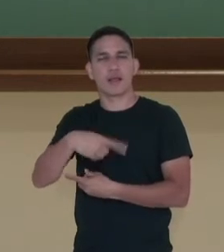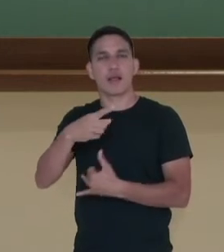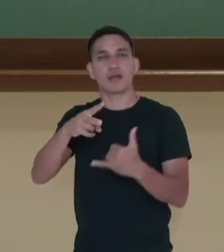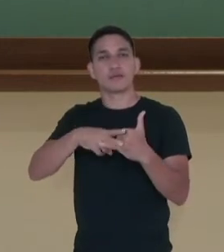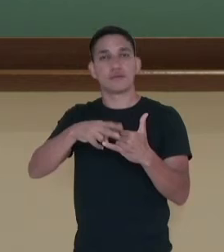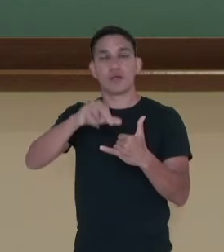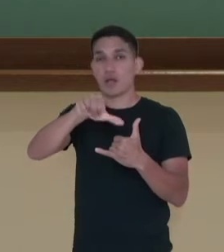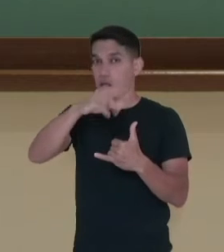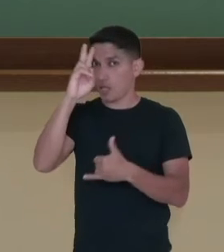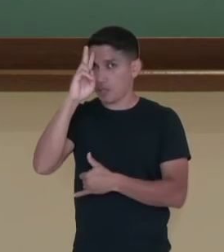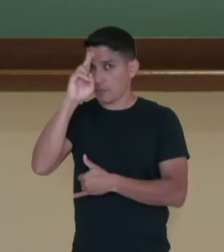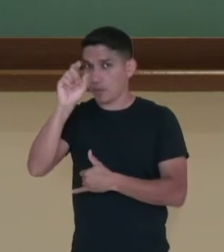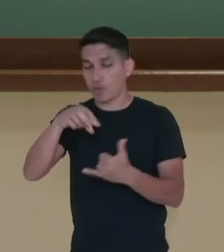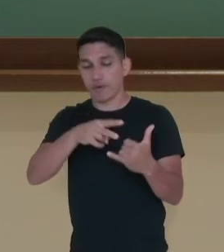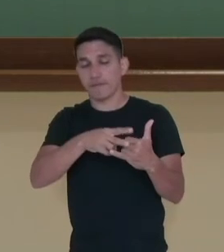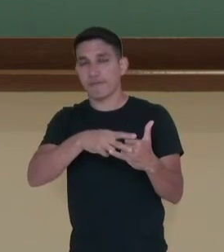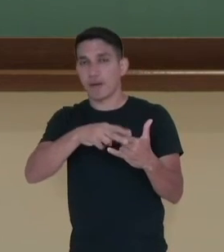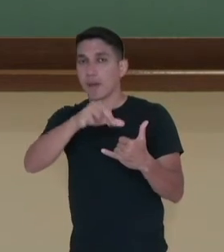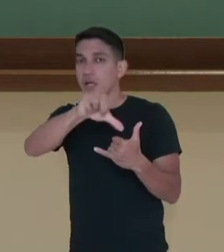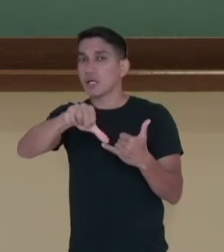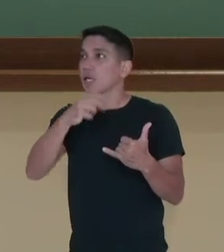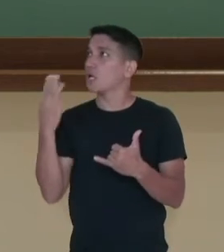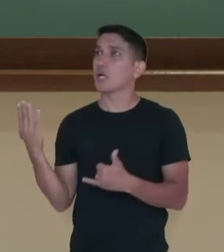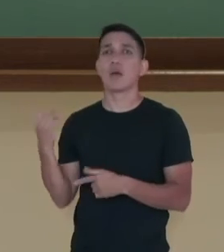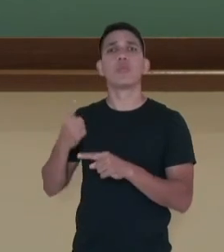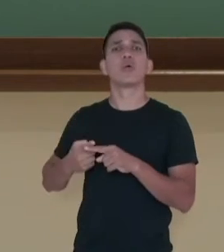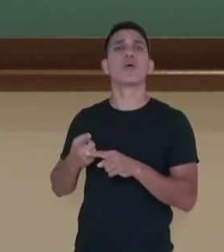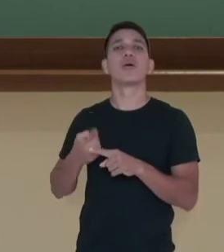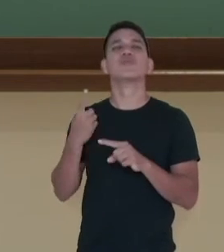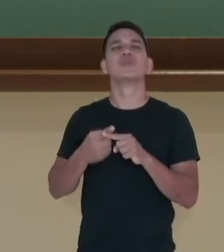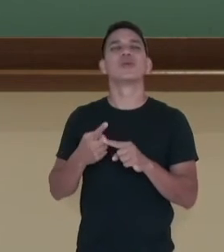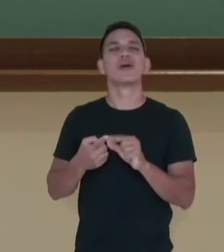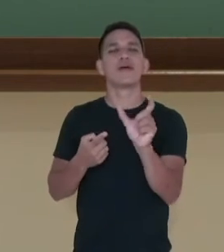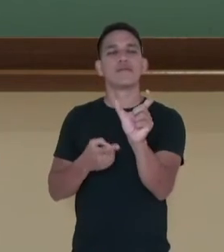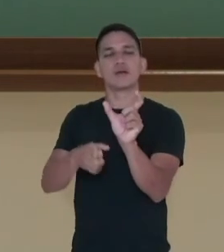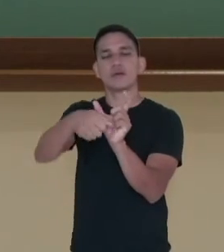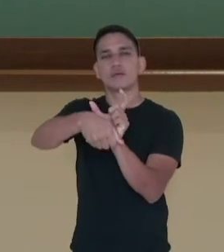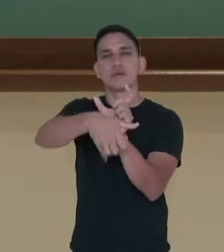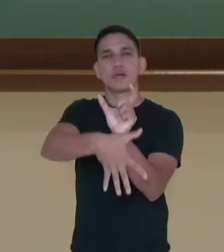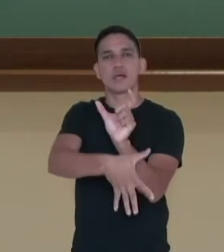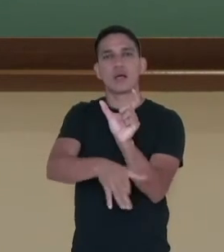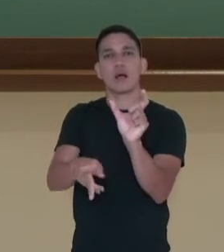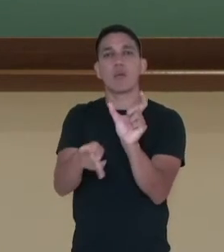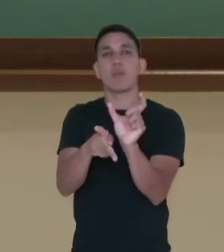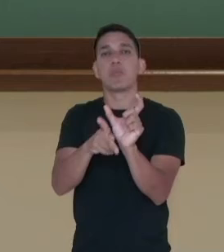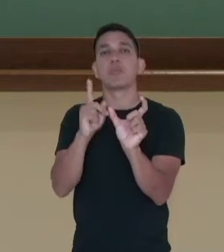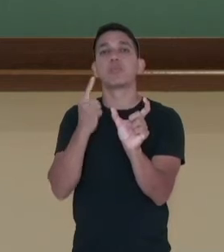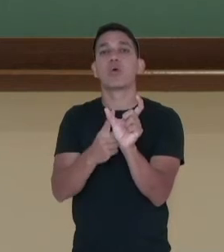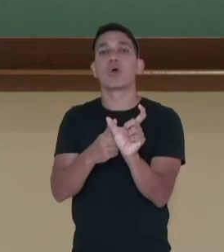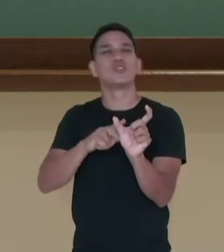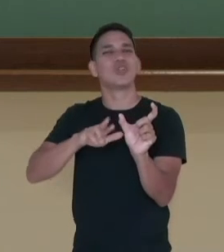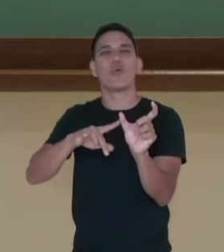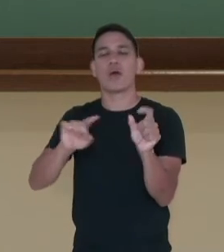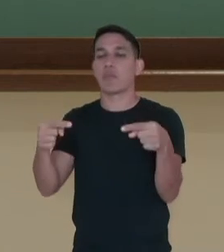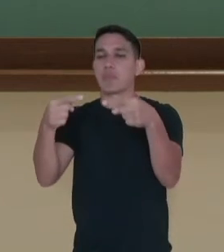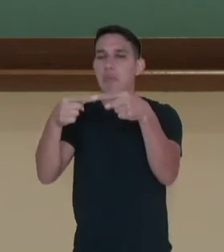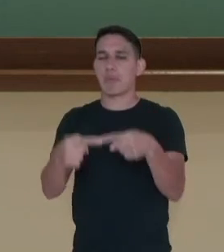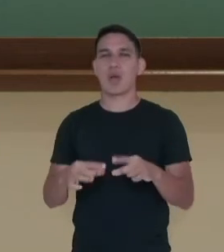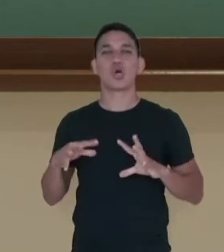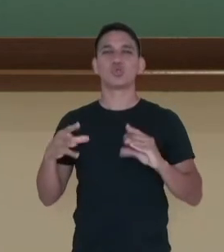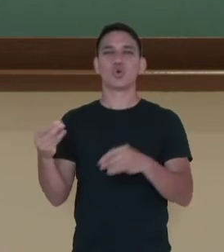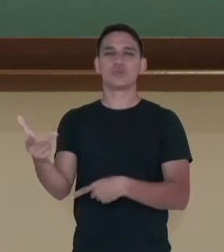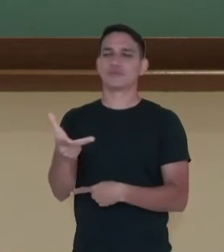Lembrando que o verbo irregular aqui é por quê? Porque a raiz verbal dele não concorda em todas as pessoas. Então vai